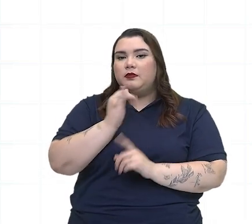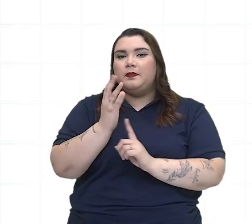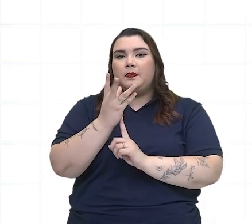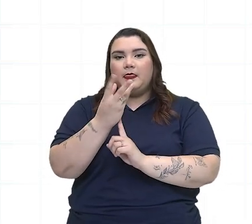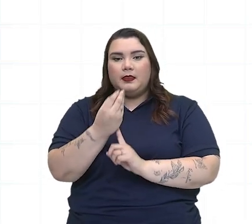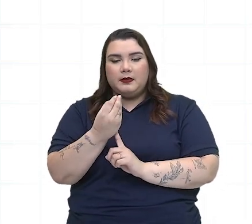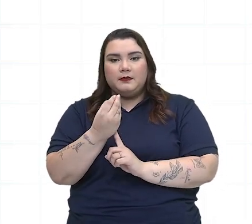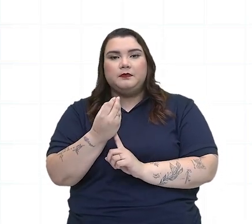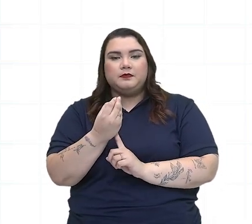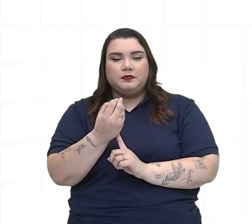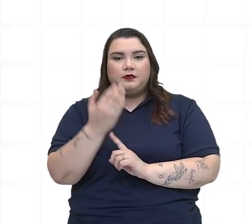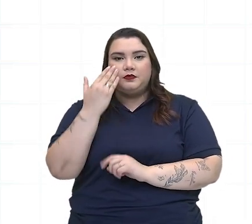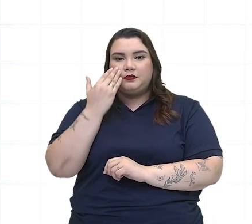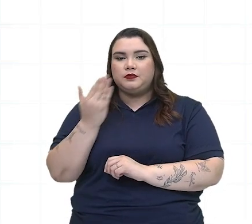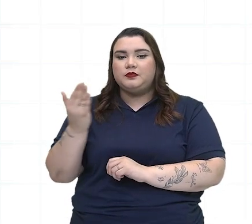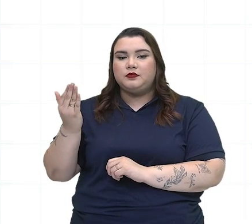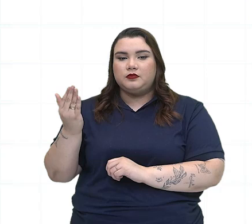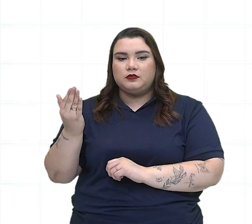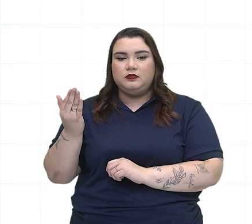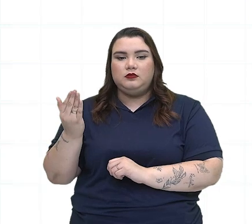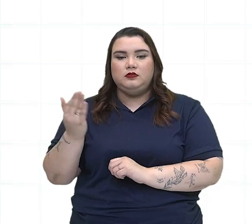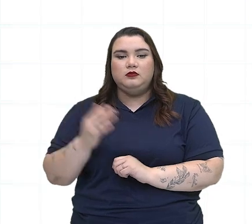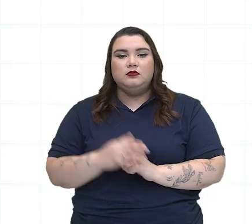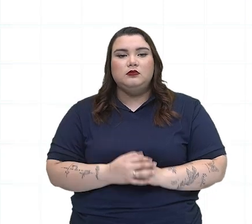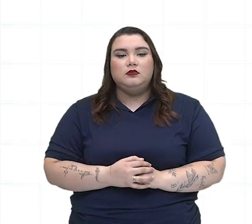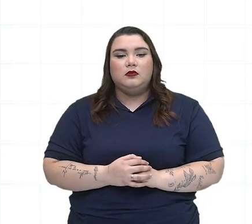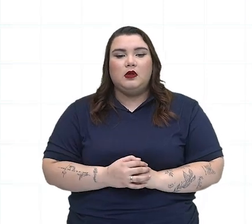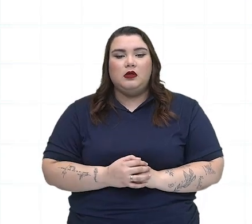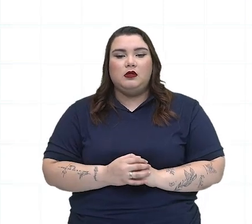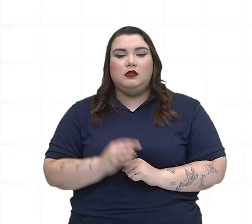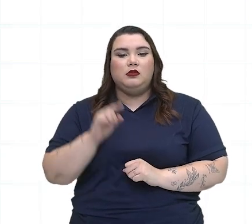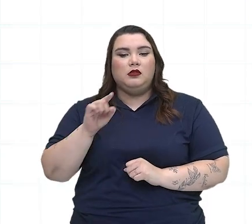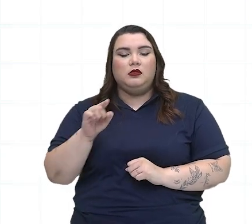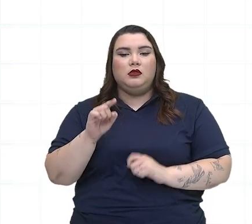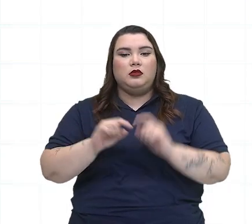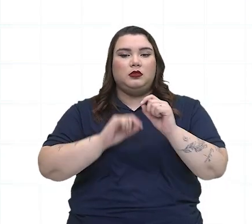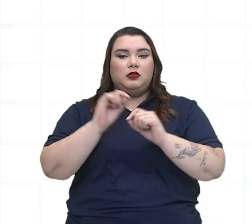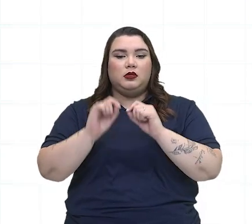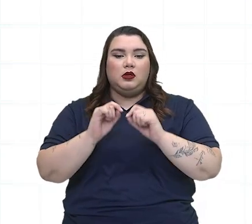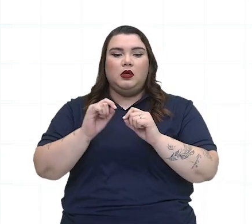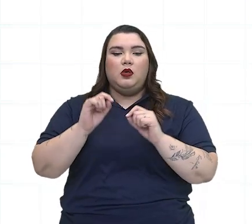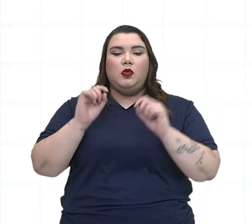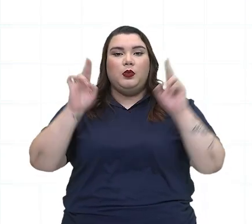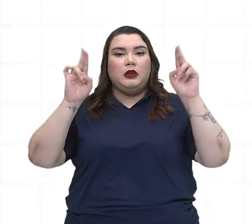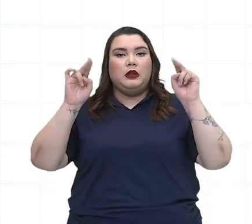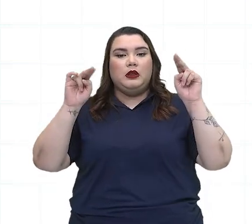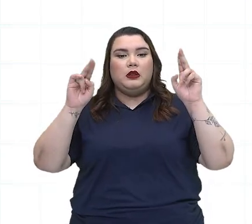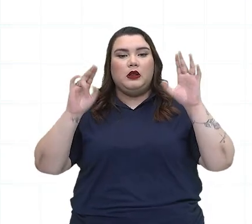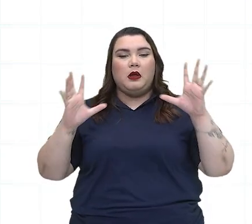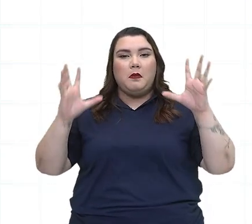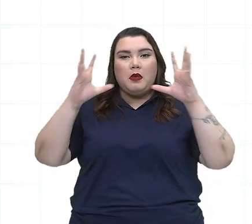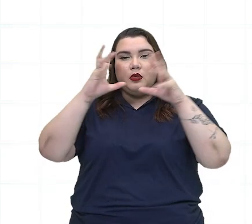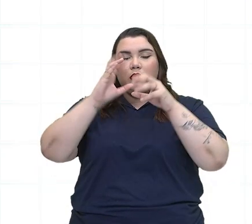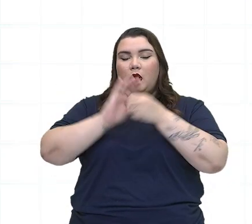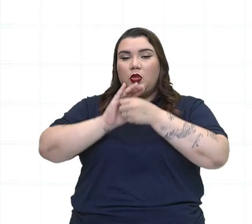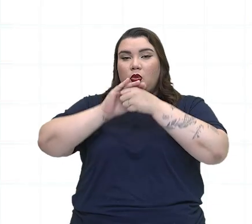composição feita a partir de linhas. Então, aí nós temos Noite Estrelada, que foi pintada